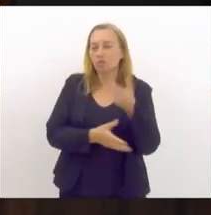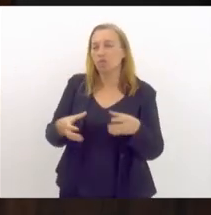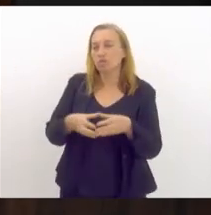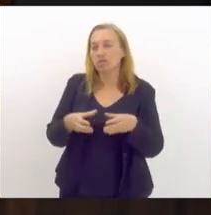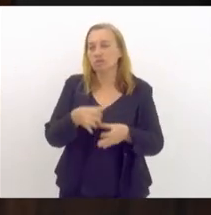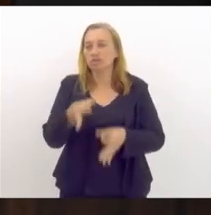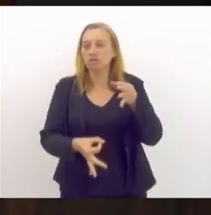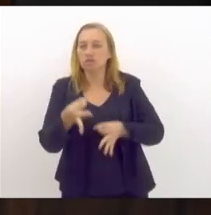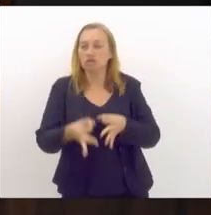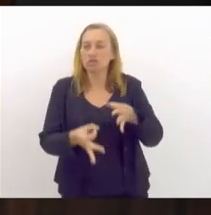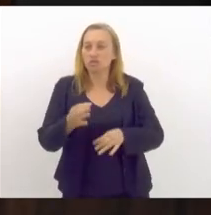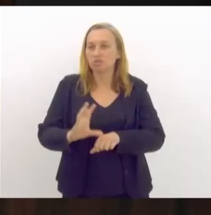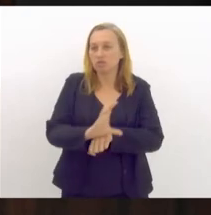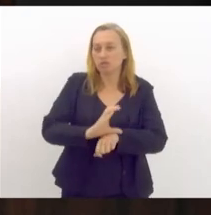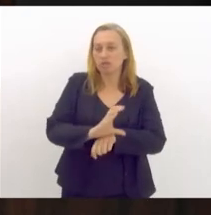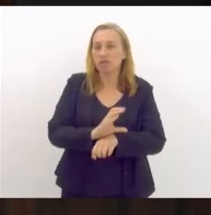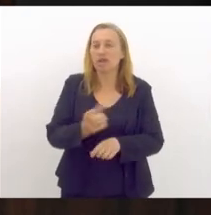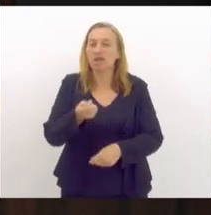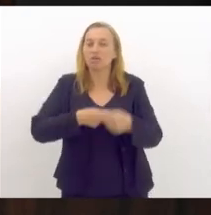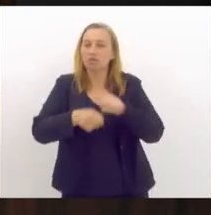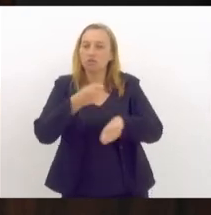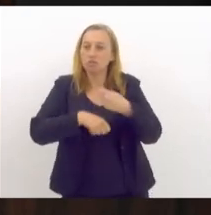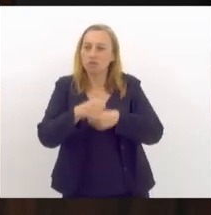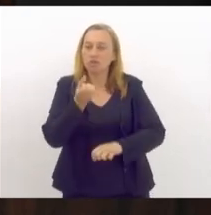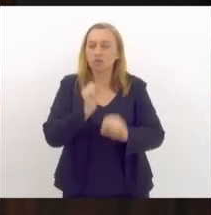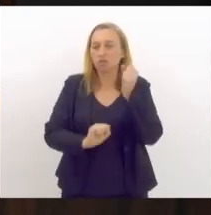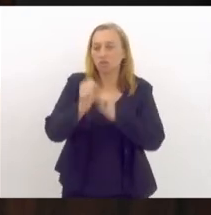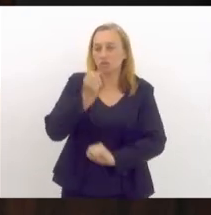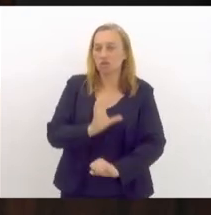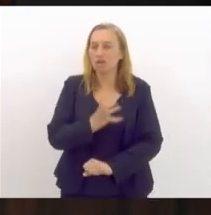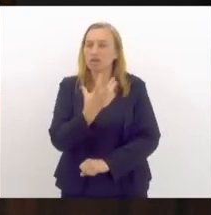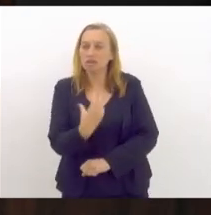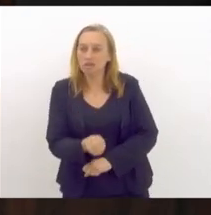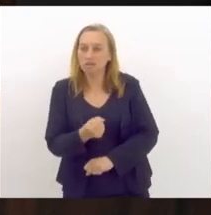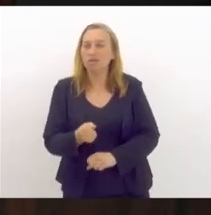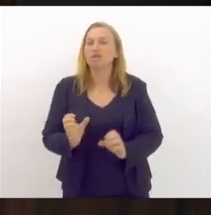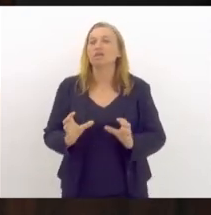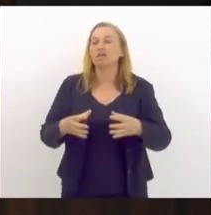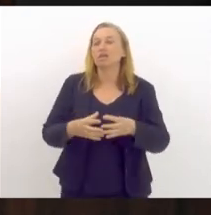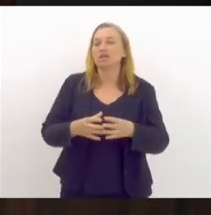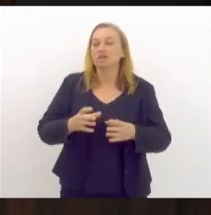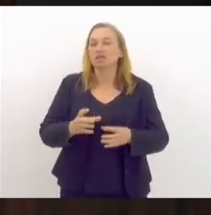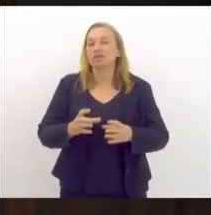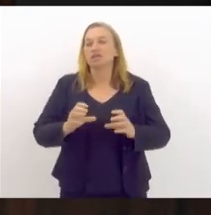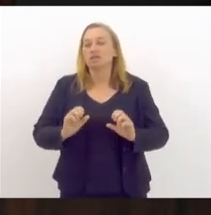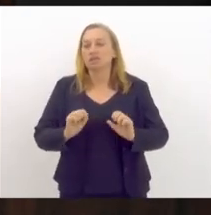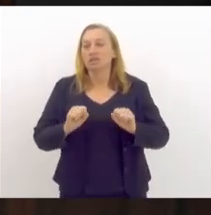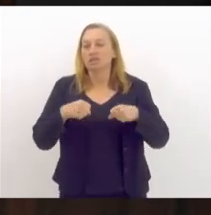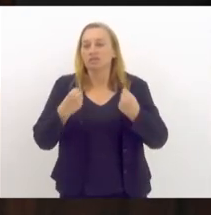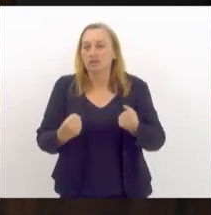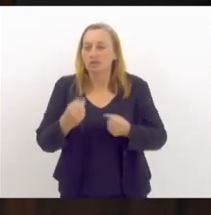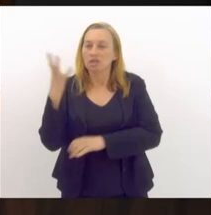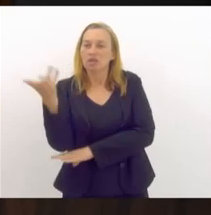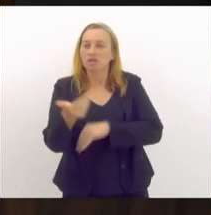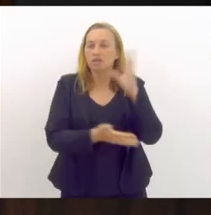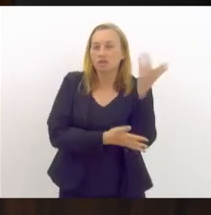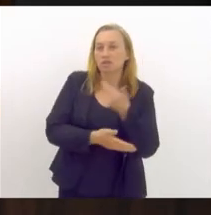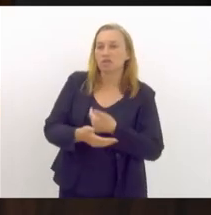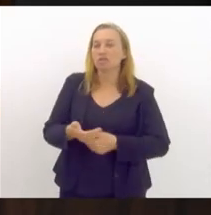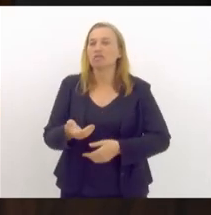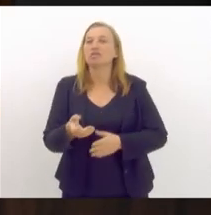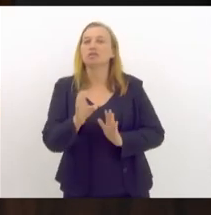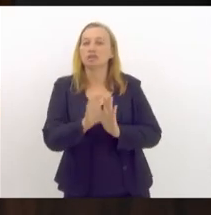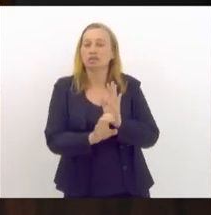pela constitucionalidade de economia dos comércio favorável defesa do meio ambiente favorável com emendas de orçamento final fiscalização